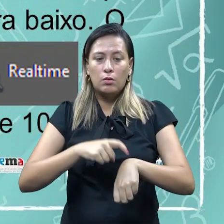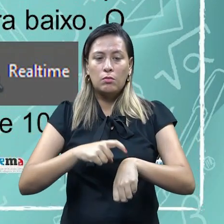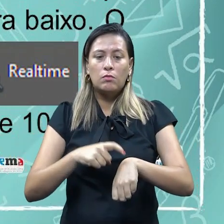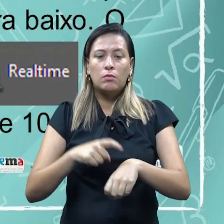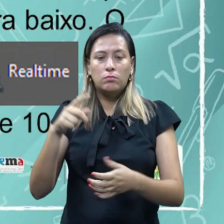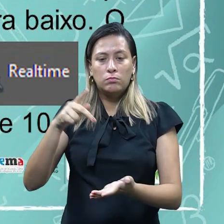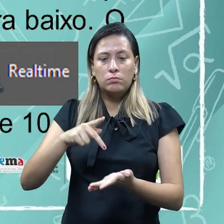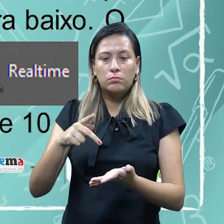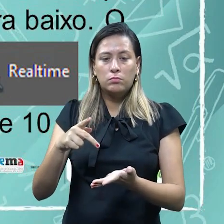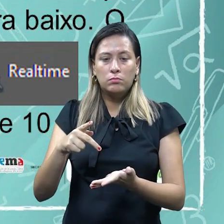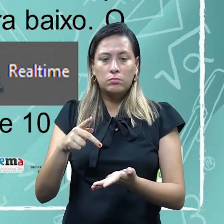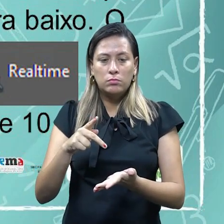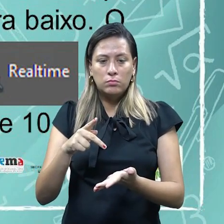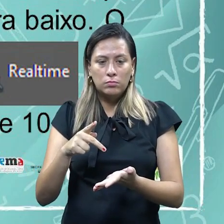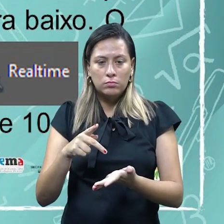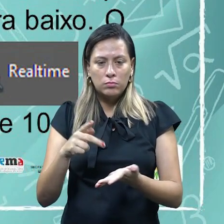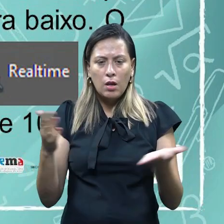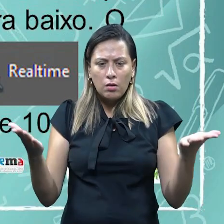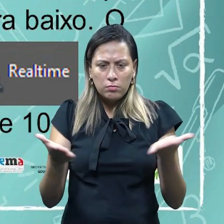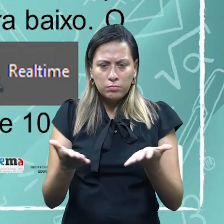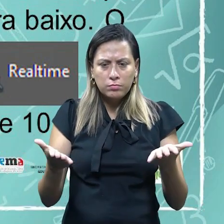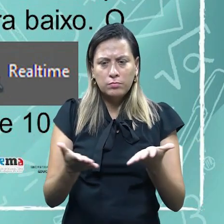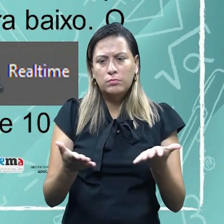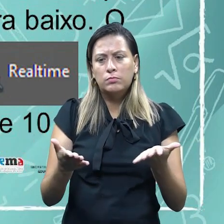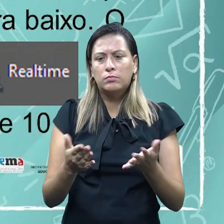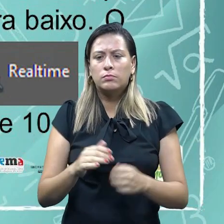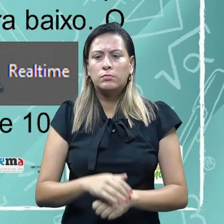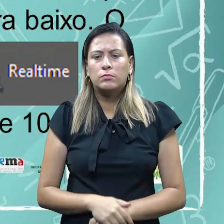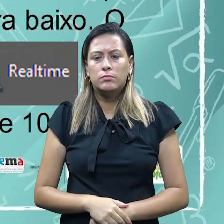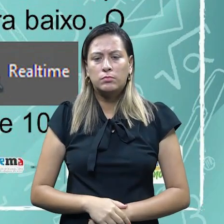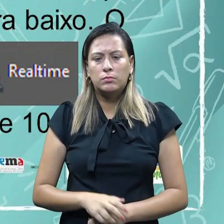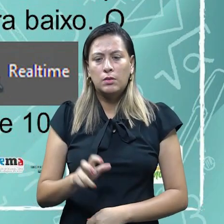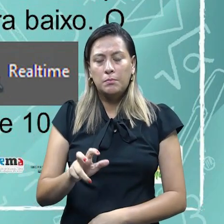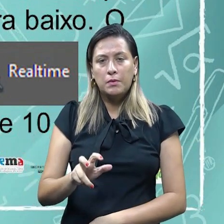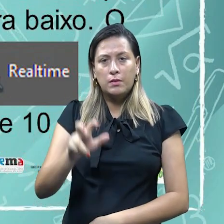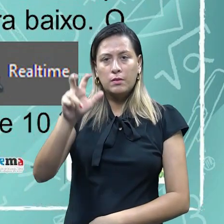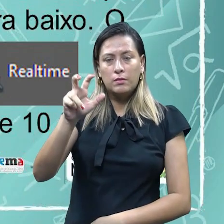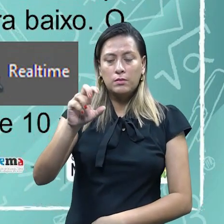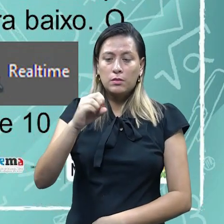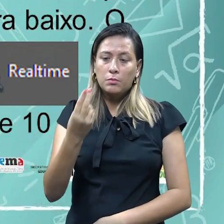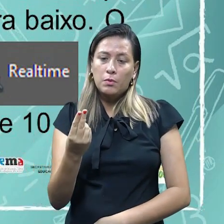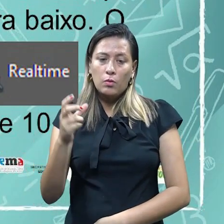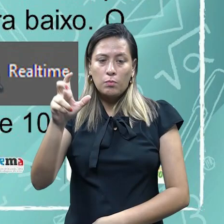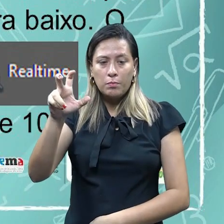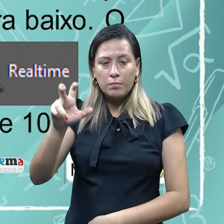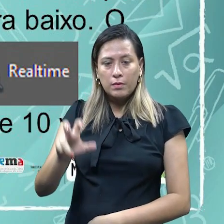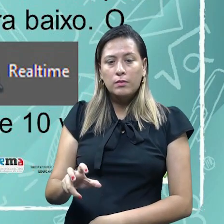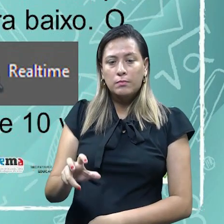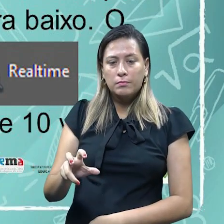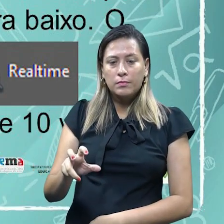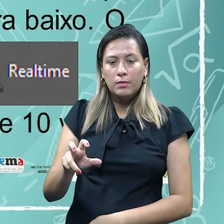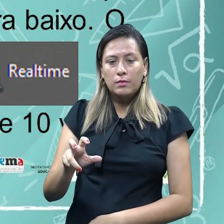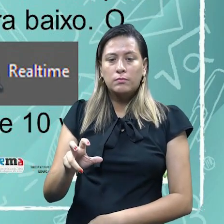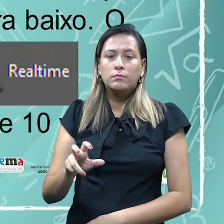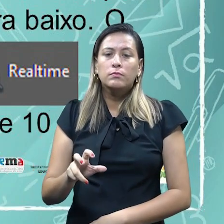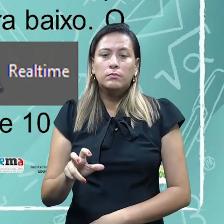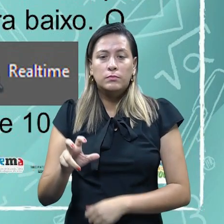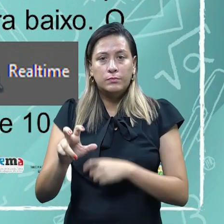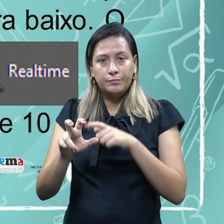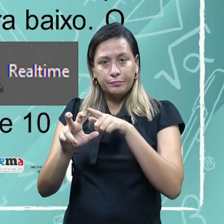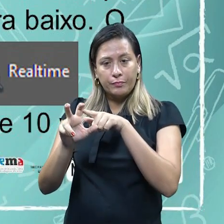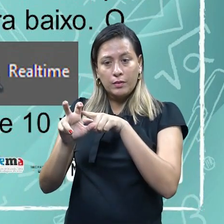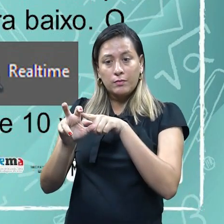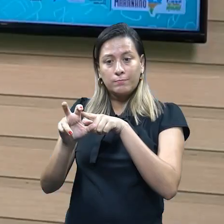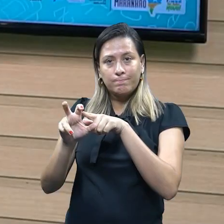real, conforme o arrasto do mouse para cima ou para baixo. O botão esquerdo deve permanecer